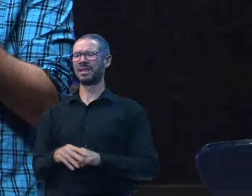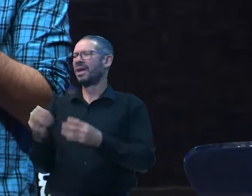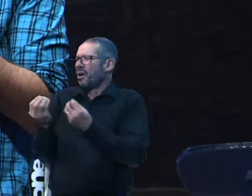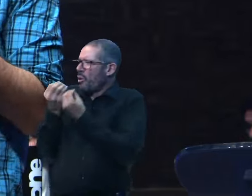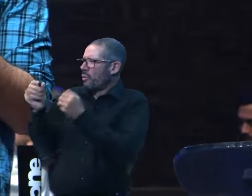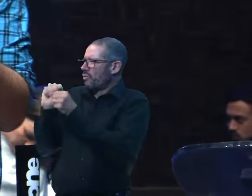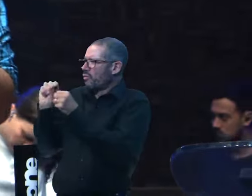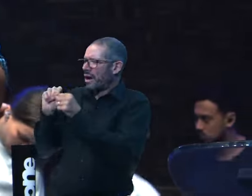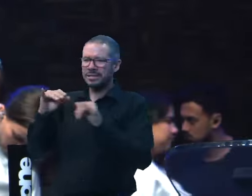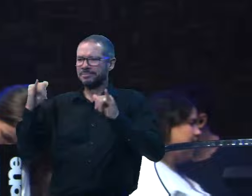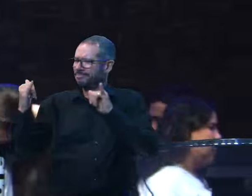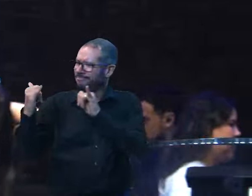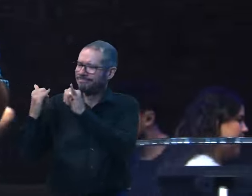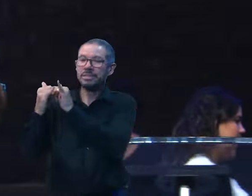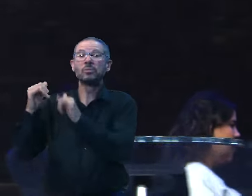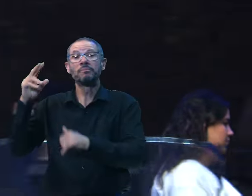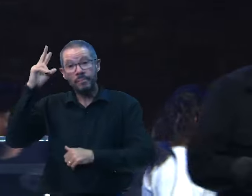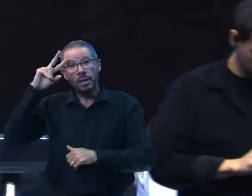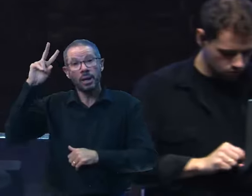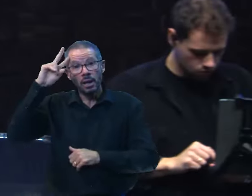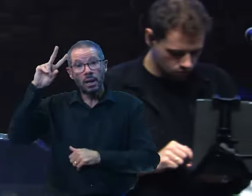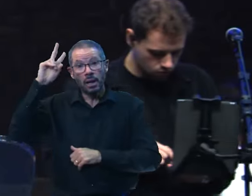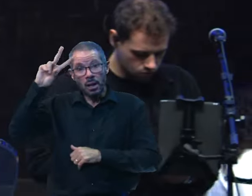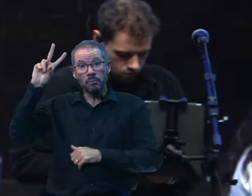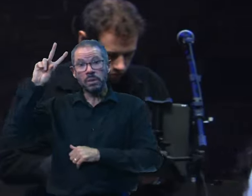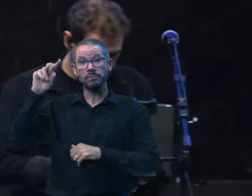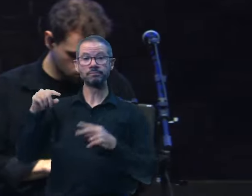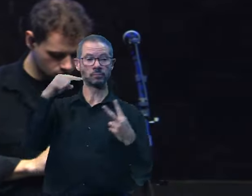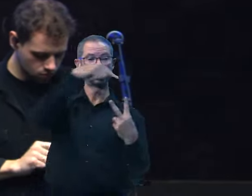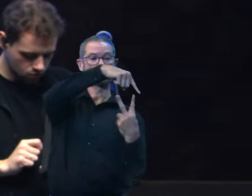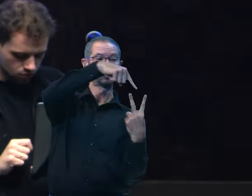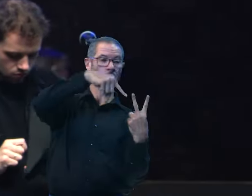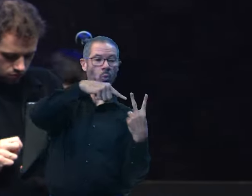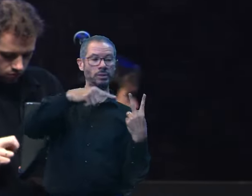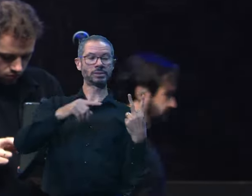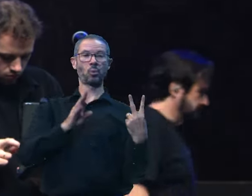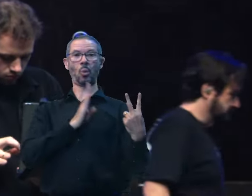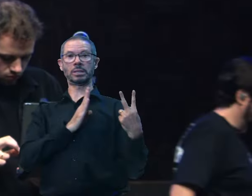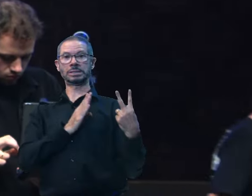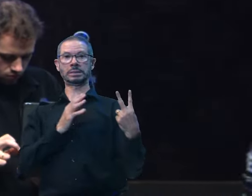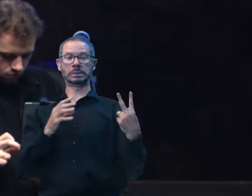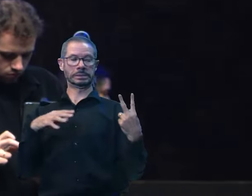Como que eu faço para perdoar? Lembra? Dois foram feridos.